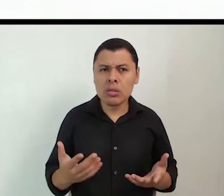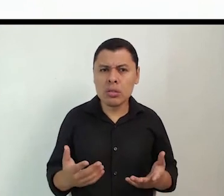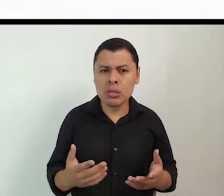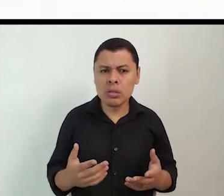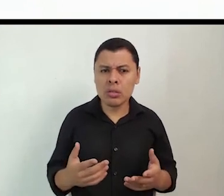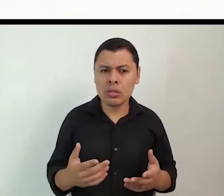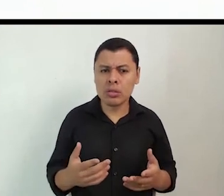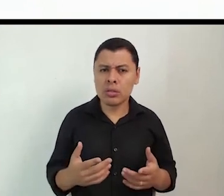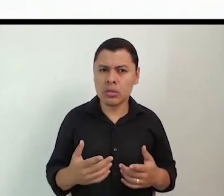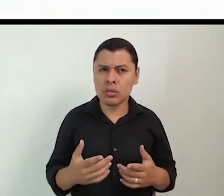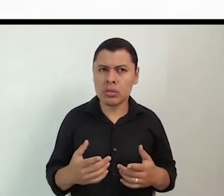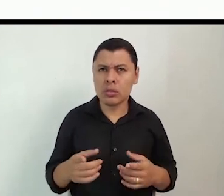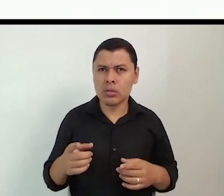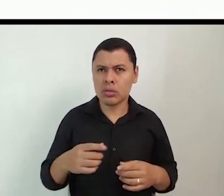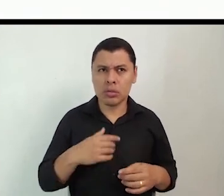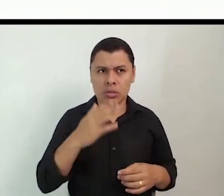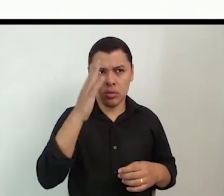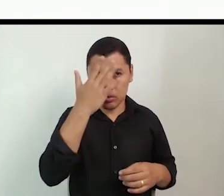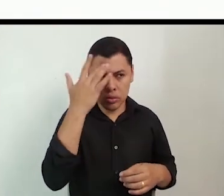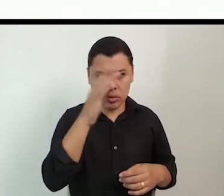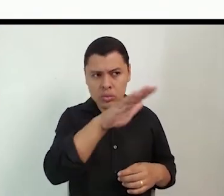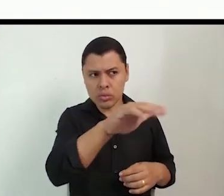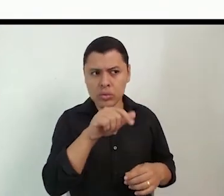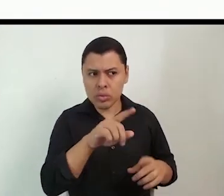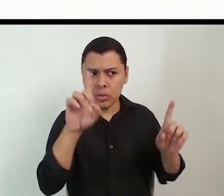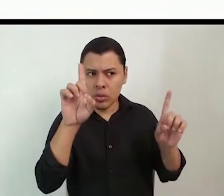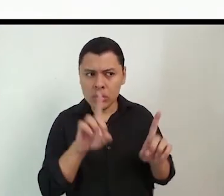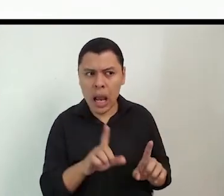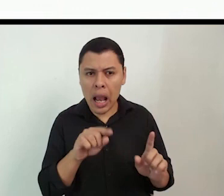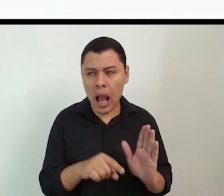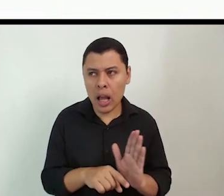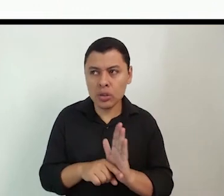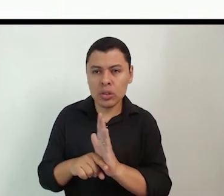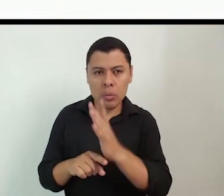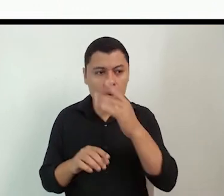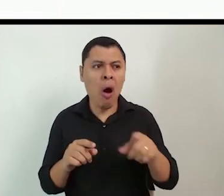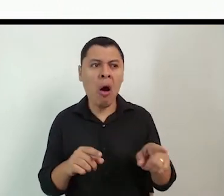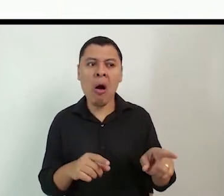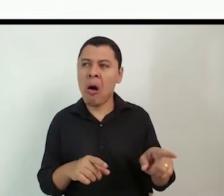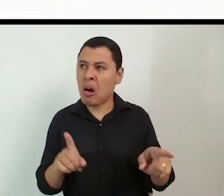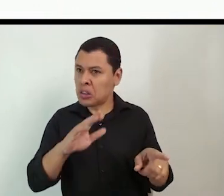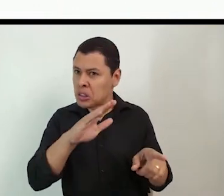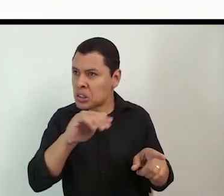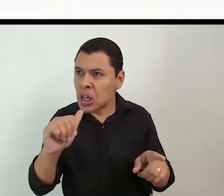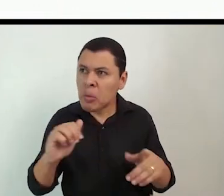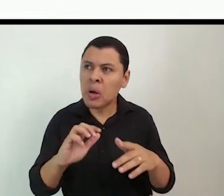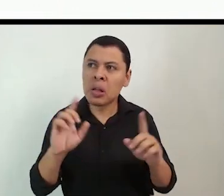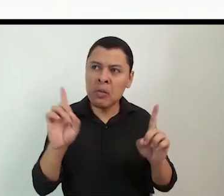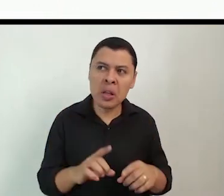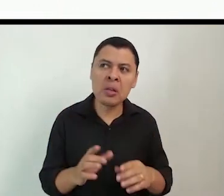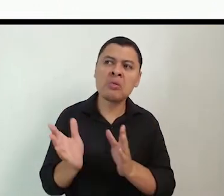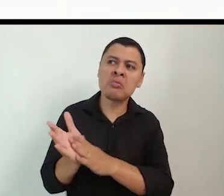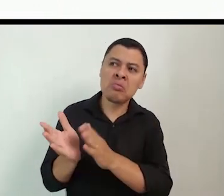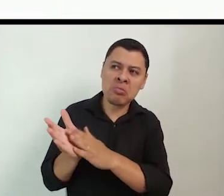que a sua contratação de uma pessoa com deficiência seria para melhorar a imagem da sua empresa? Para você